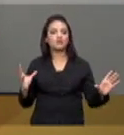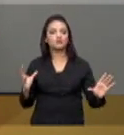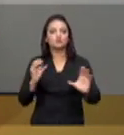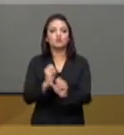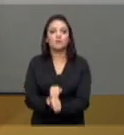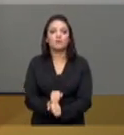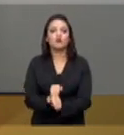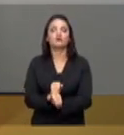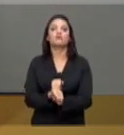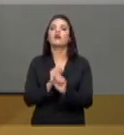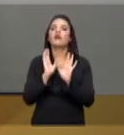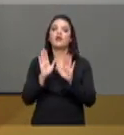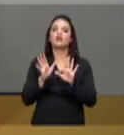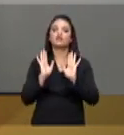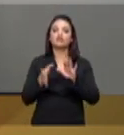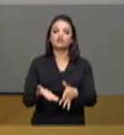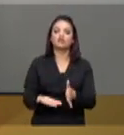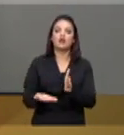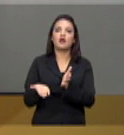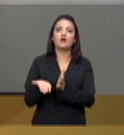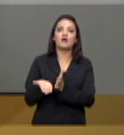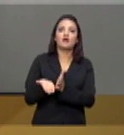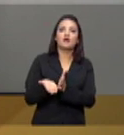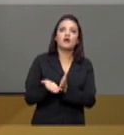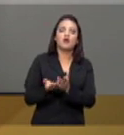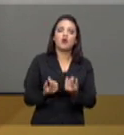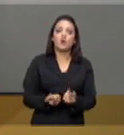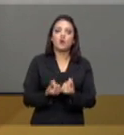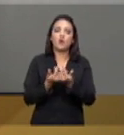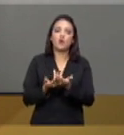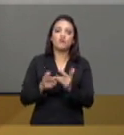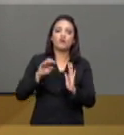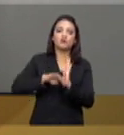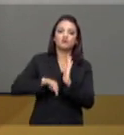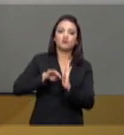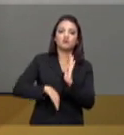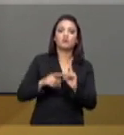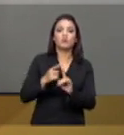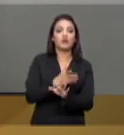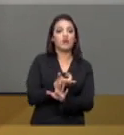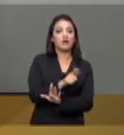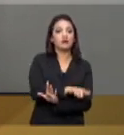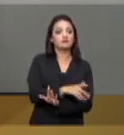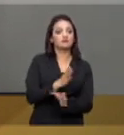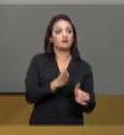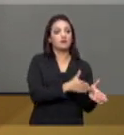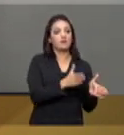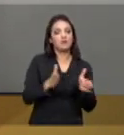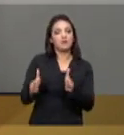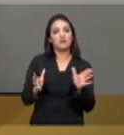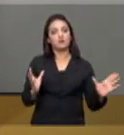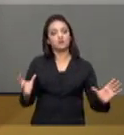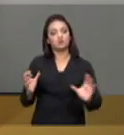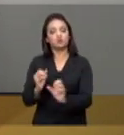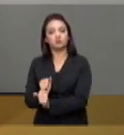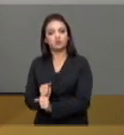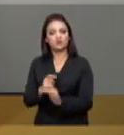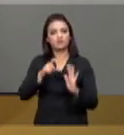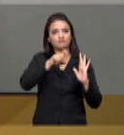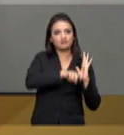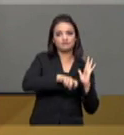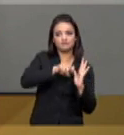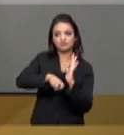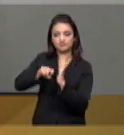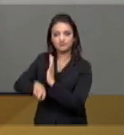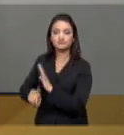portanto, recolhido, acrescido do valor a compensar, porque foi recolhido nas etapas anteriores. No exemplo